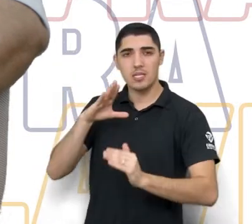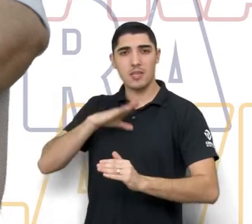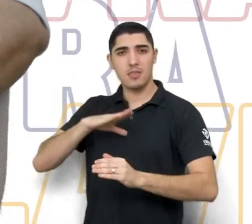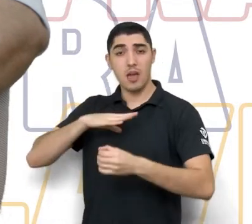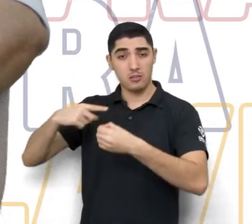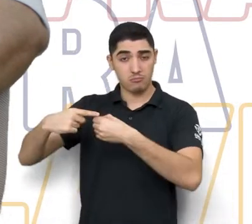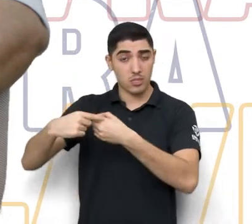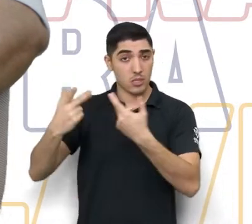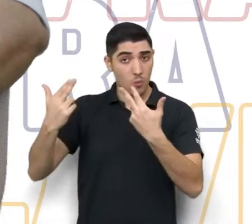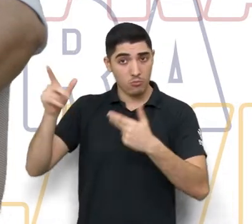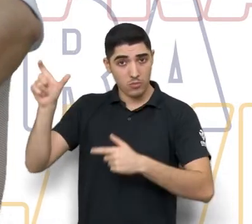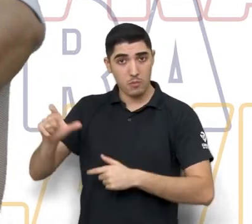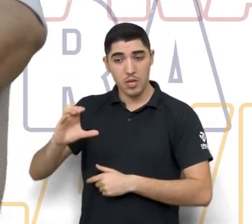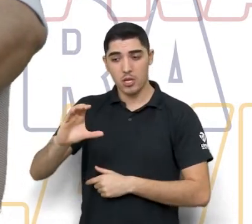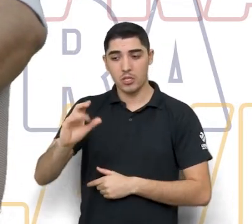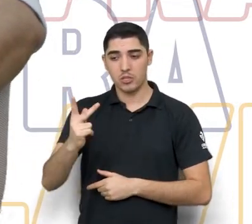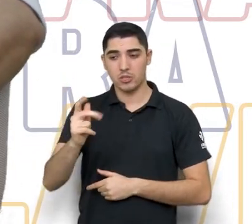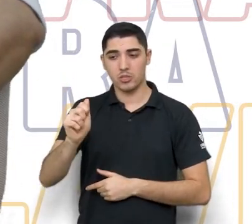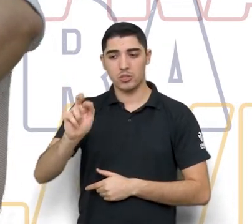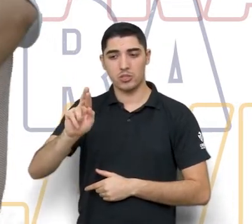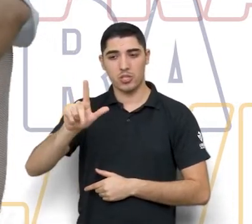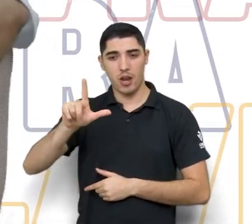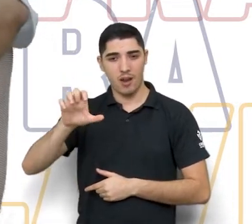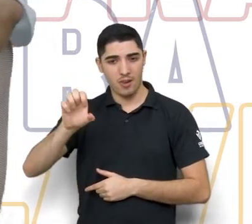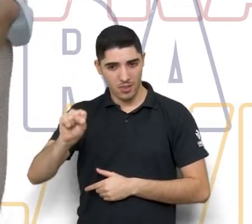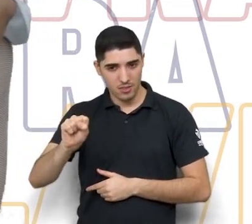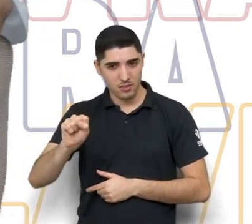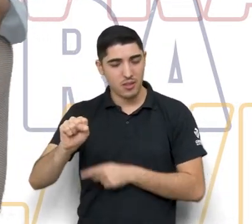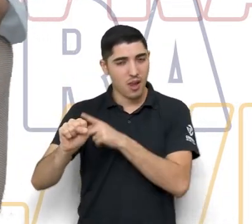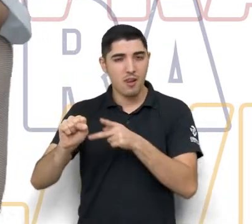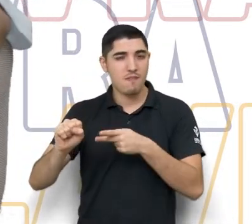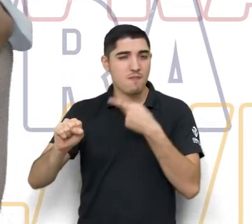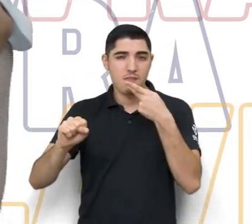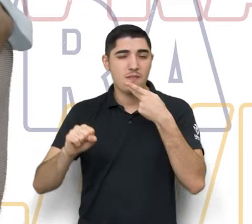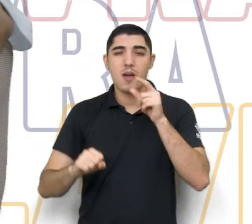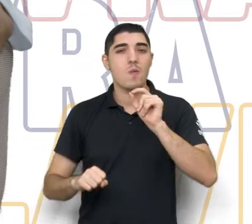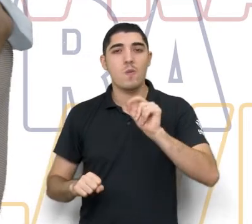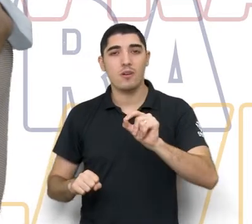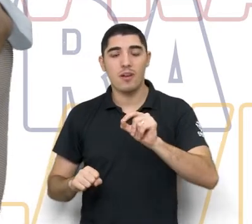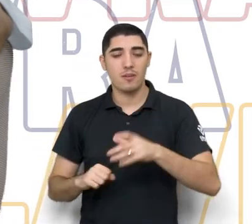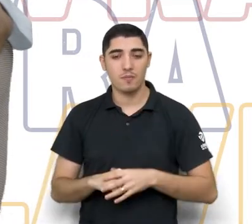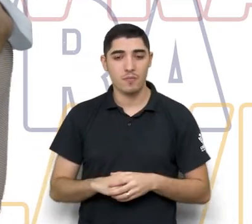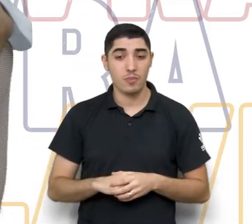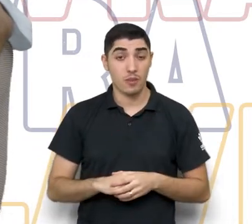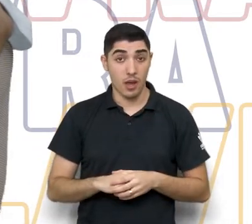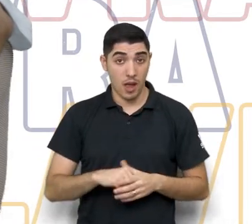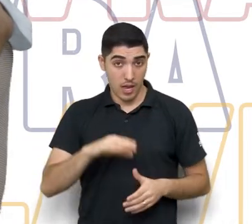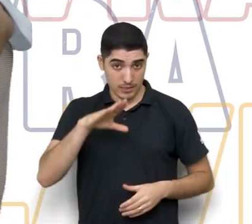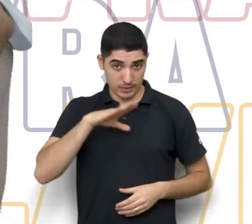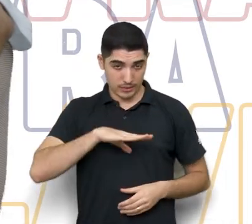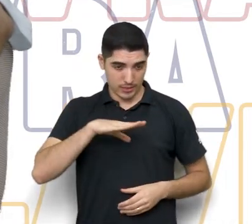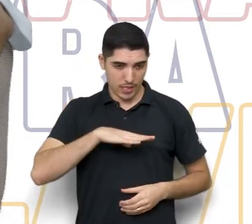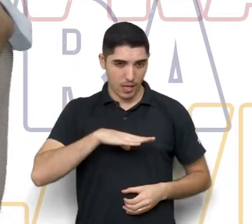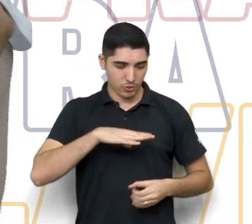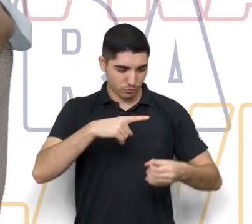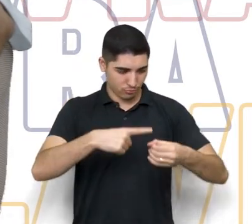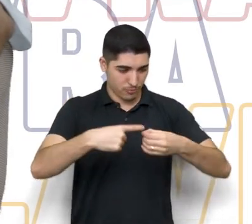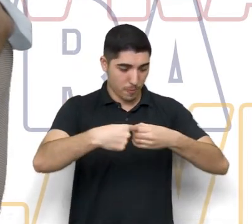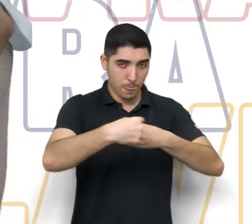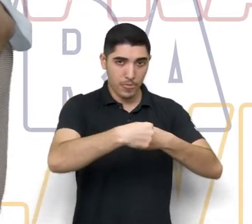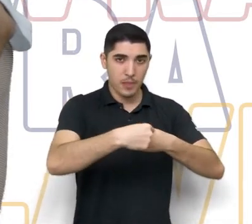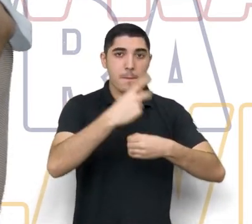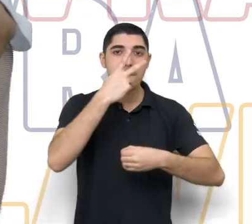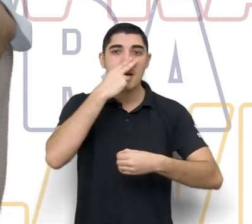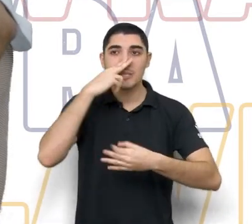grande poeta Charles Baudelaire que a cidade é a miniaturização